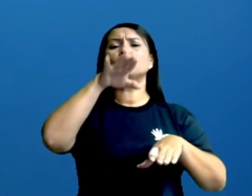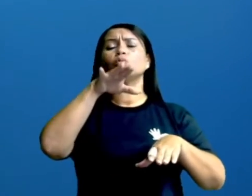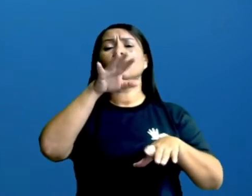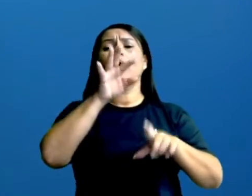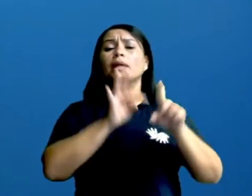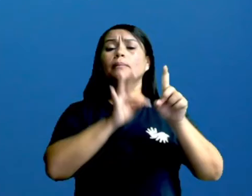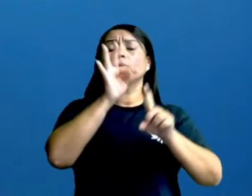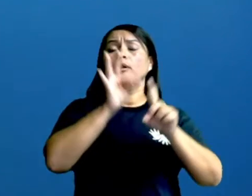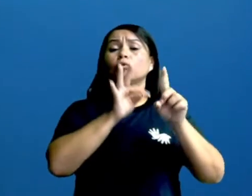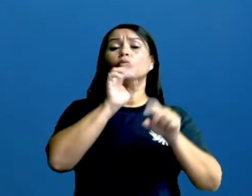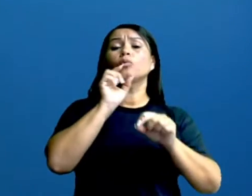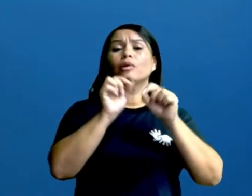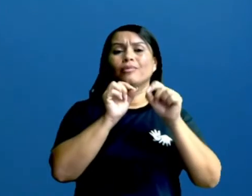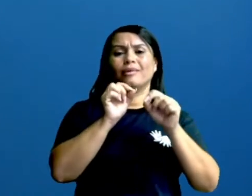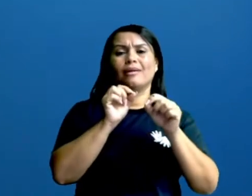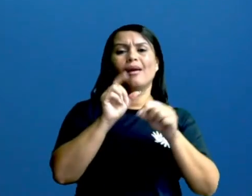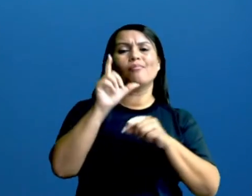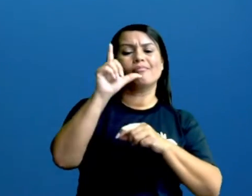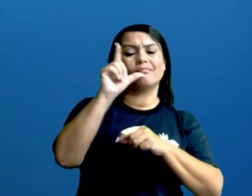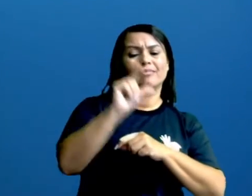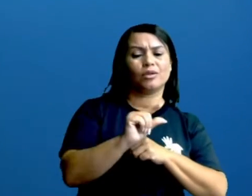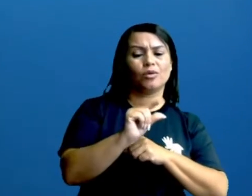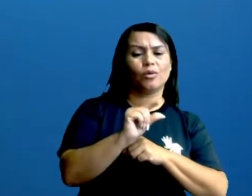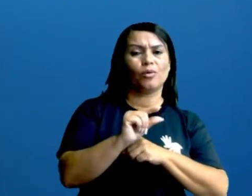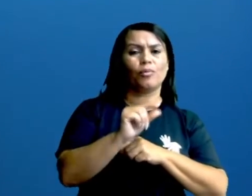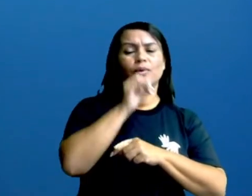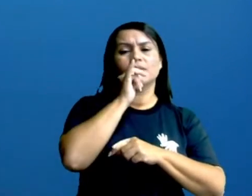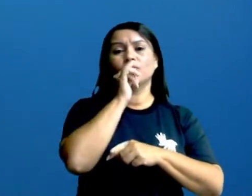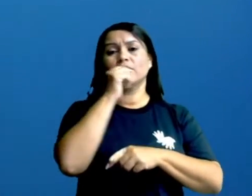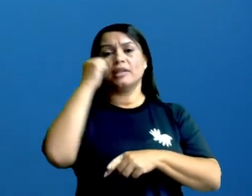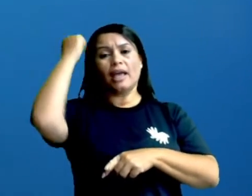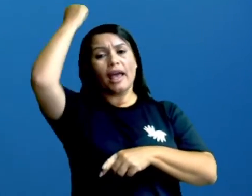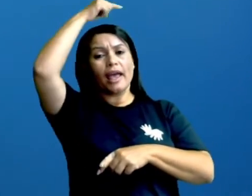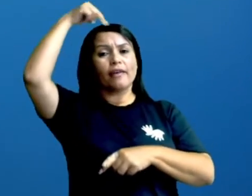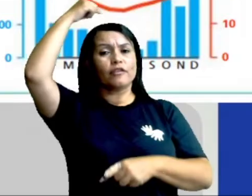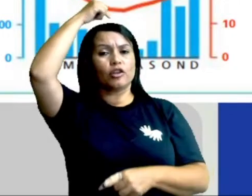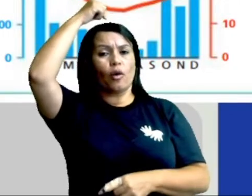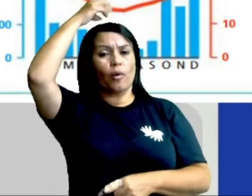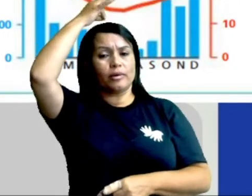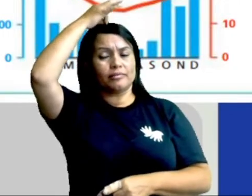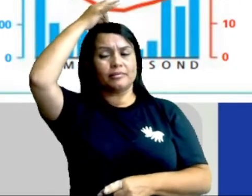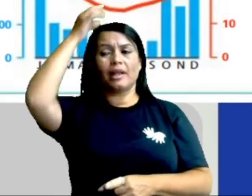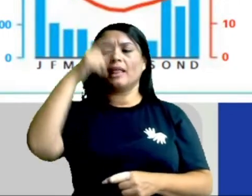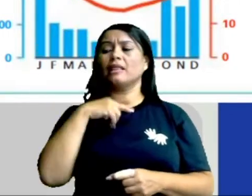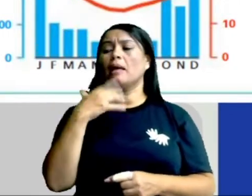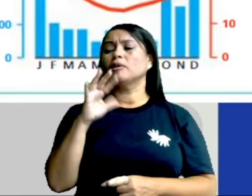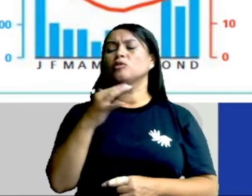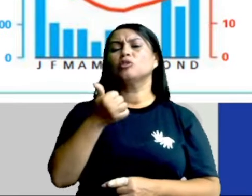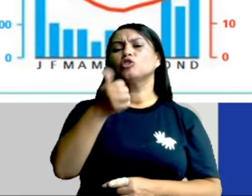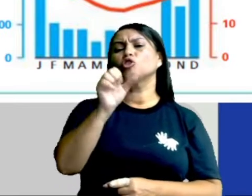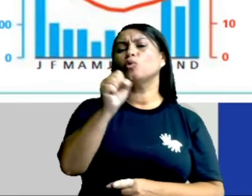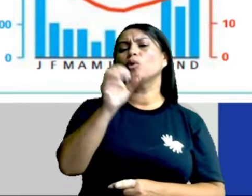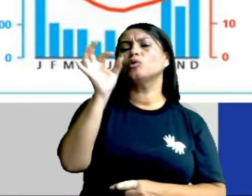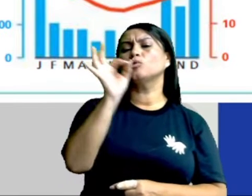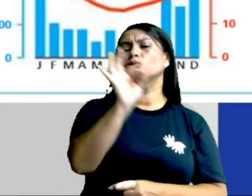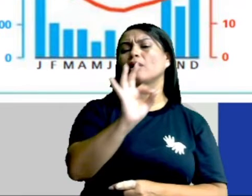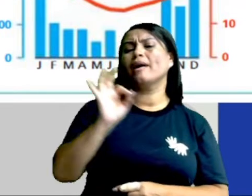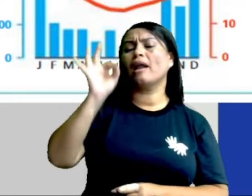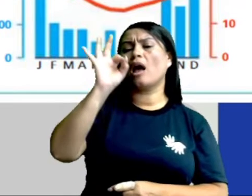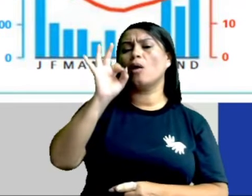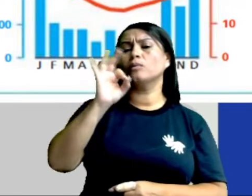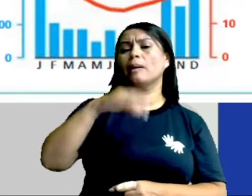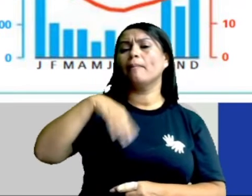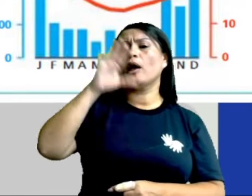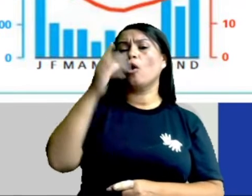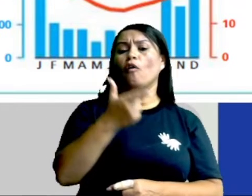temperatura em Poços de Caldas é menor do que o que a gente vê em Vitória. Aqui a menor temperatura chega aqui a uns 18 graus e a maior no máximo